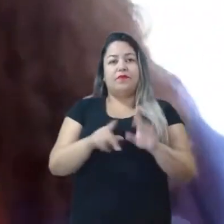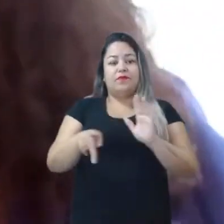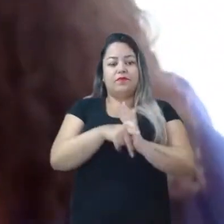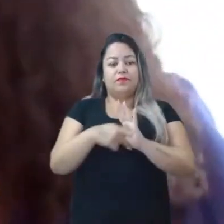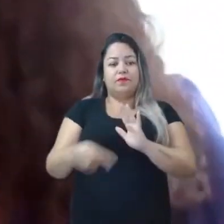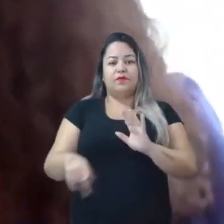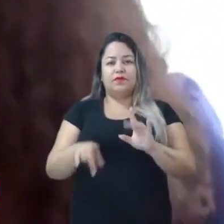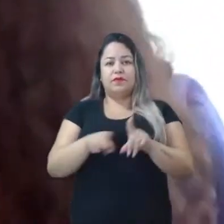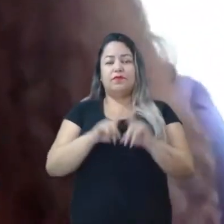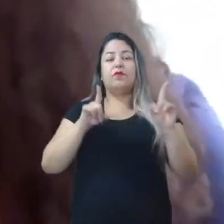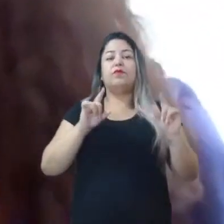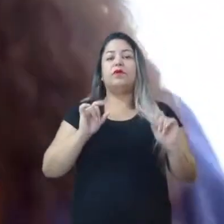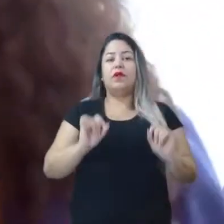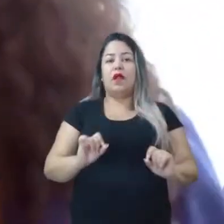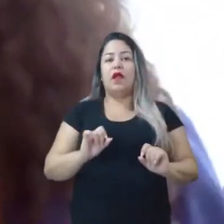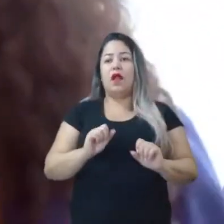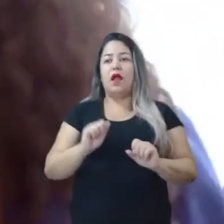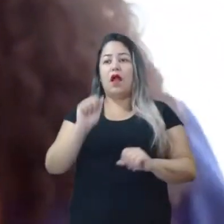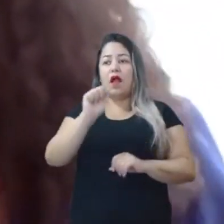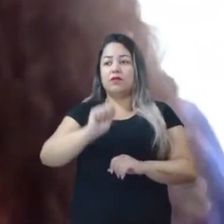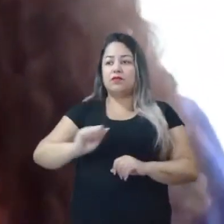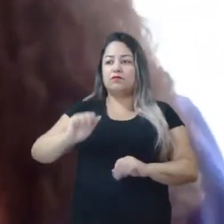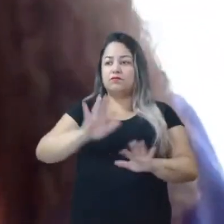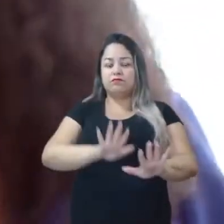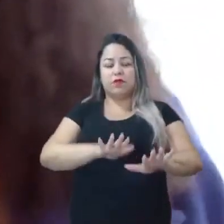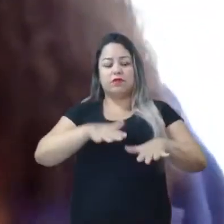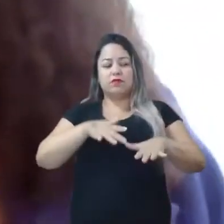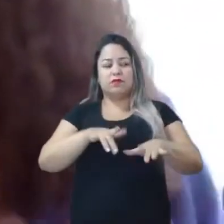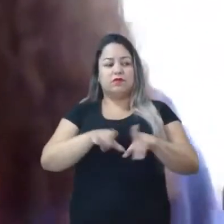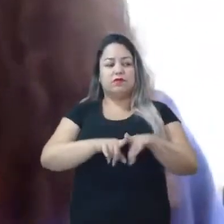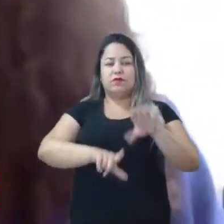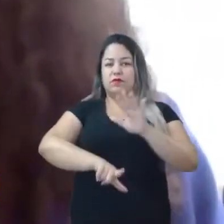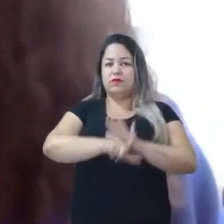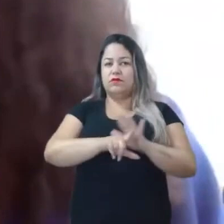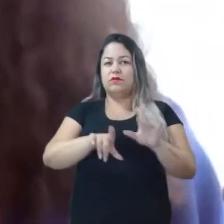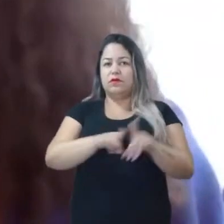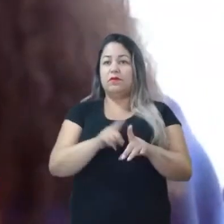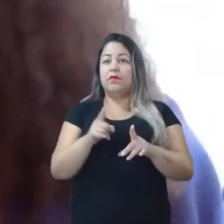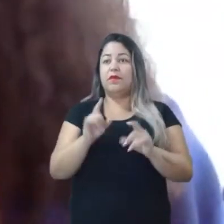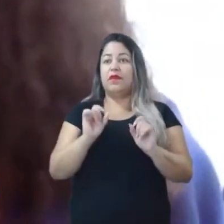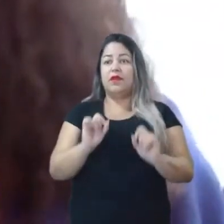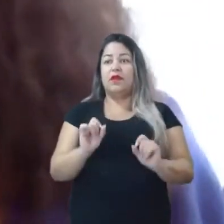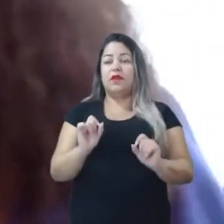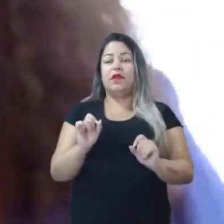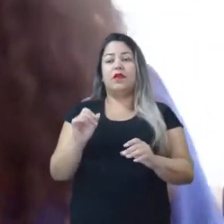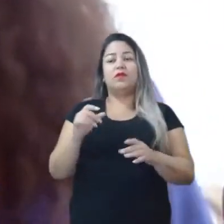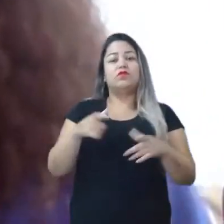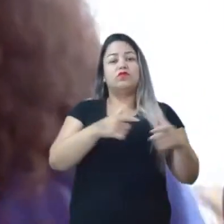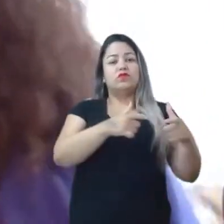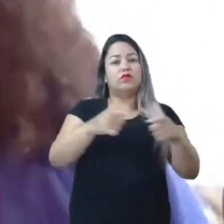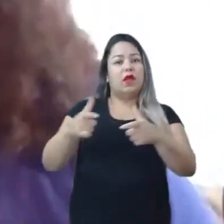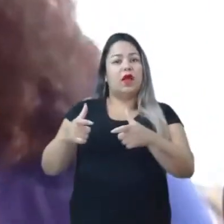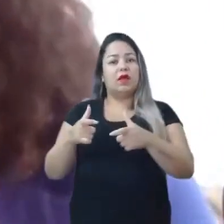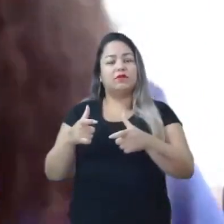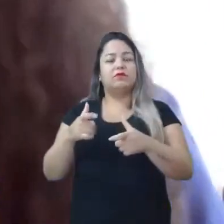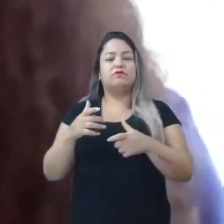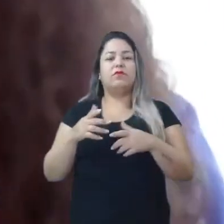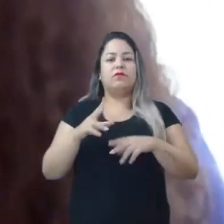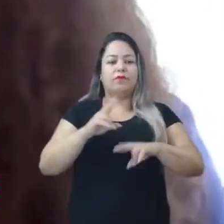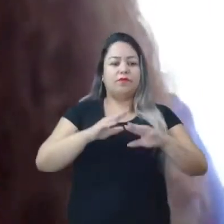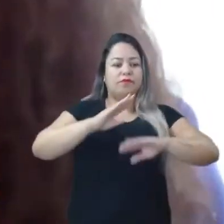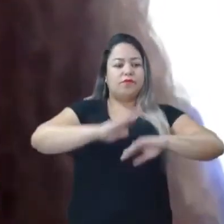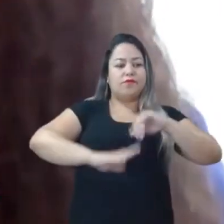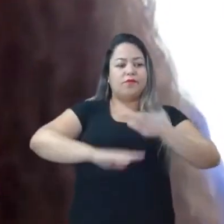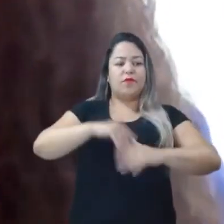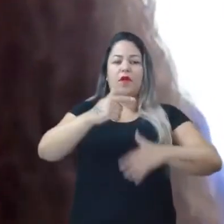nas próprias assembleias legislativas e também internamente, né, dos espaços que a gente vem atuando